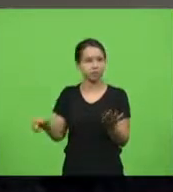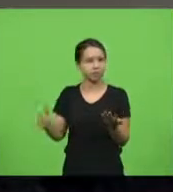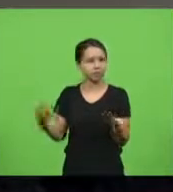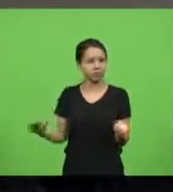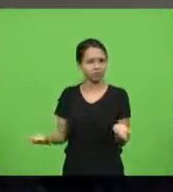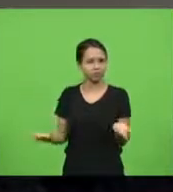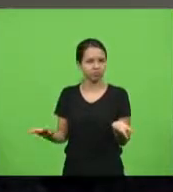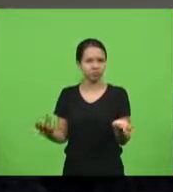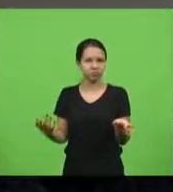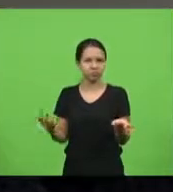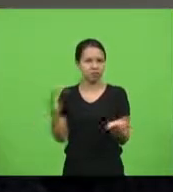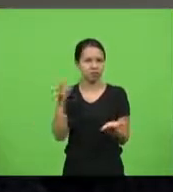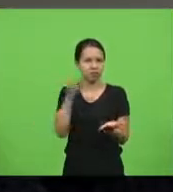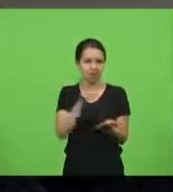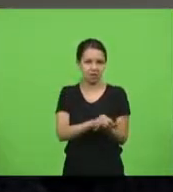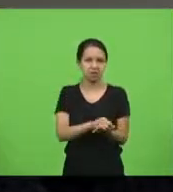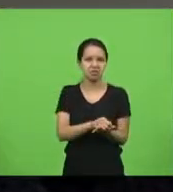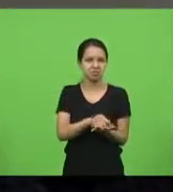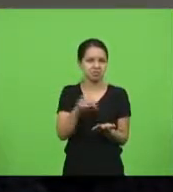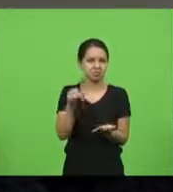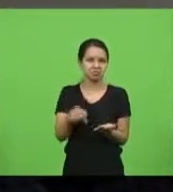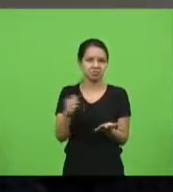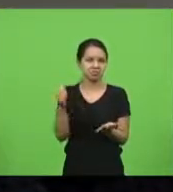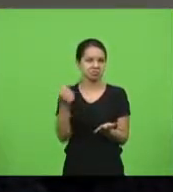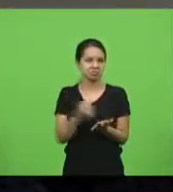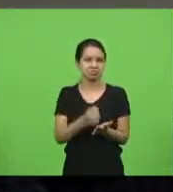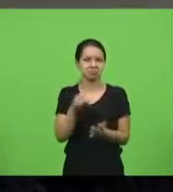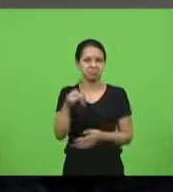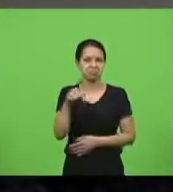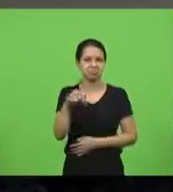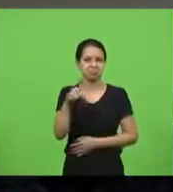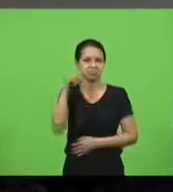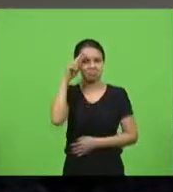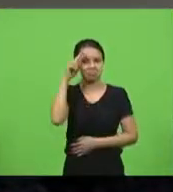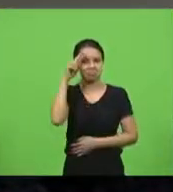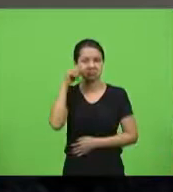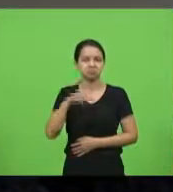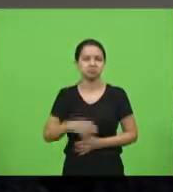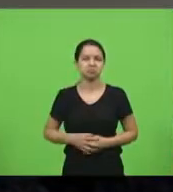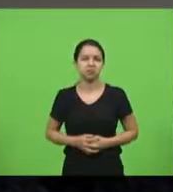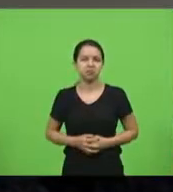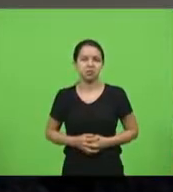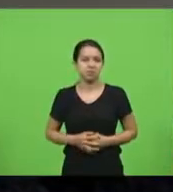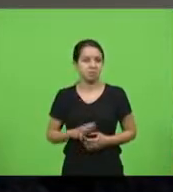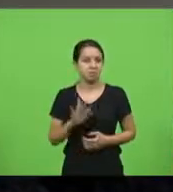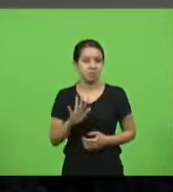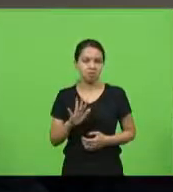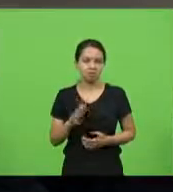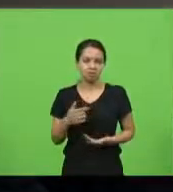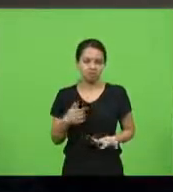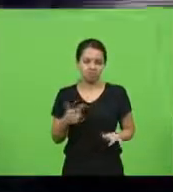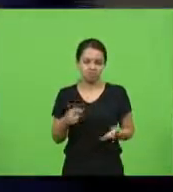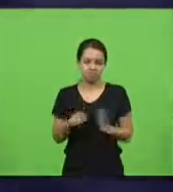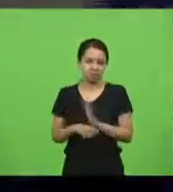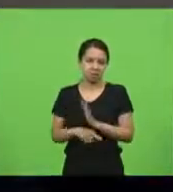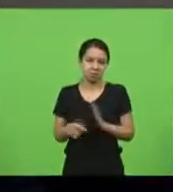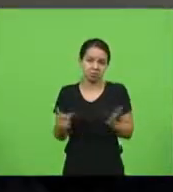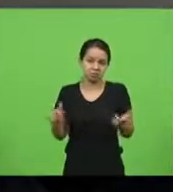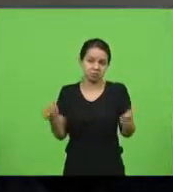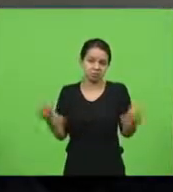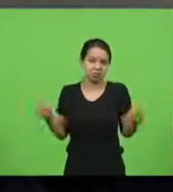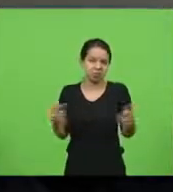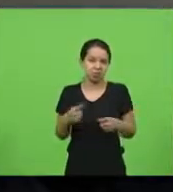isso vai ficar registrado aqui na casa, mas não tem nenhuma pergunta, até por conta que já fiz